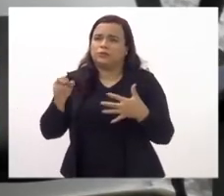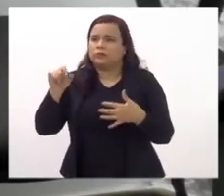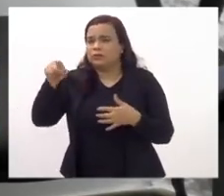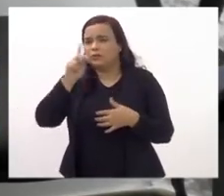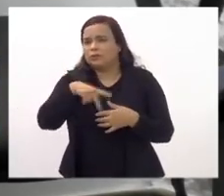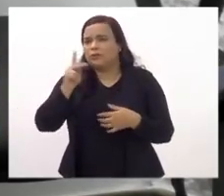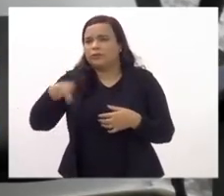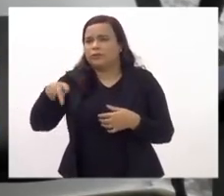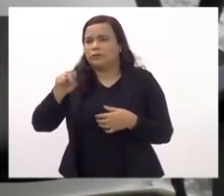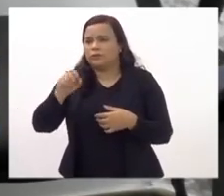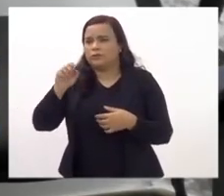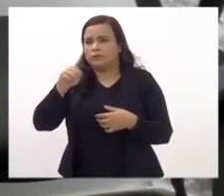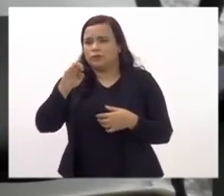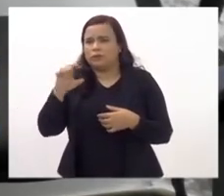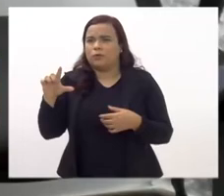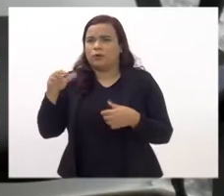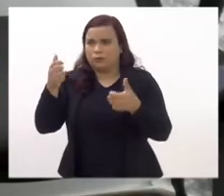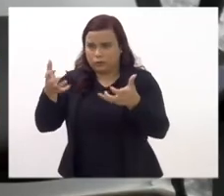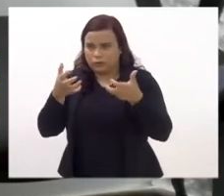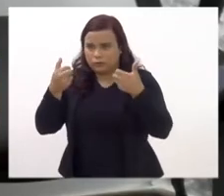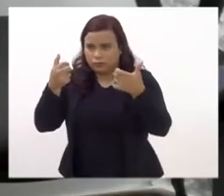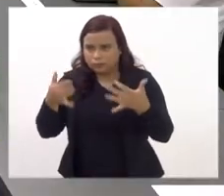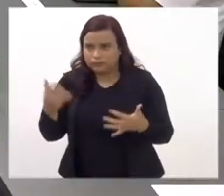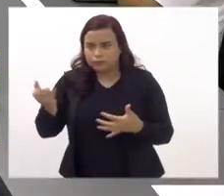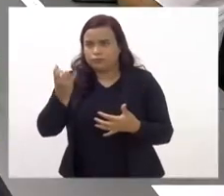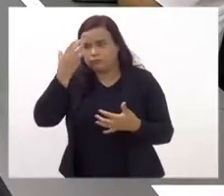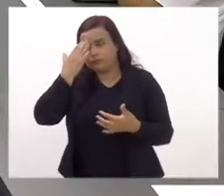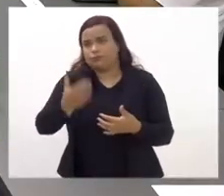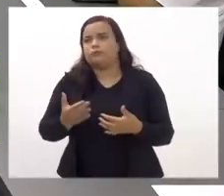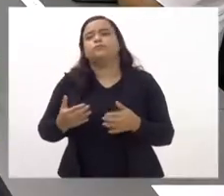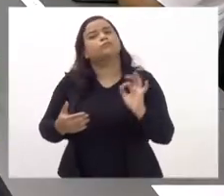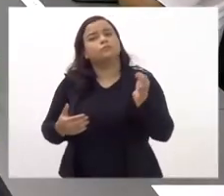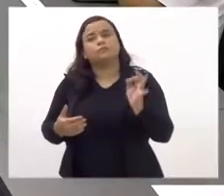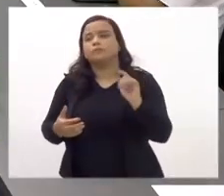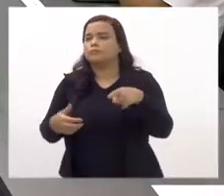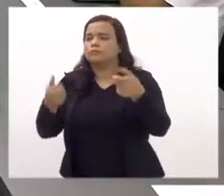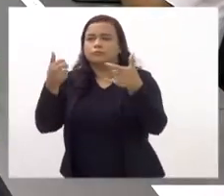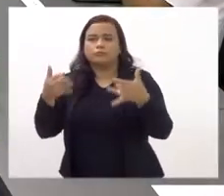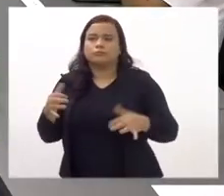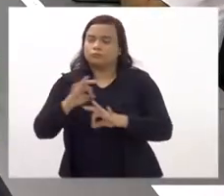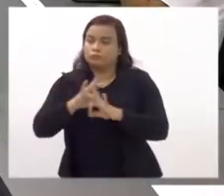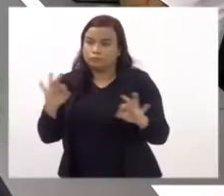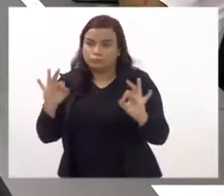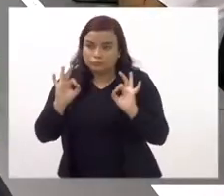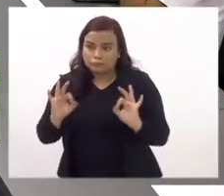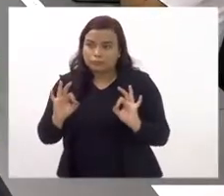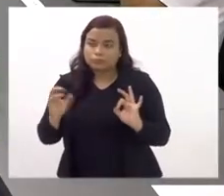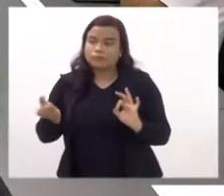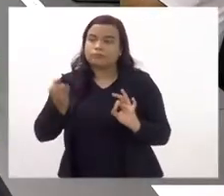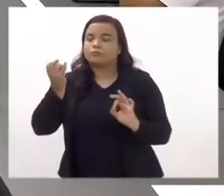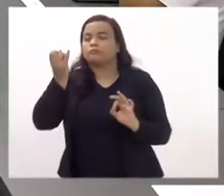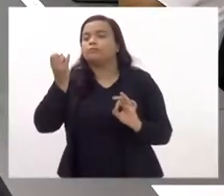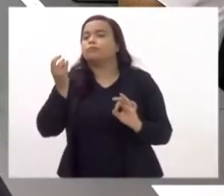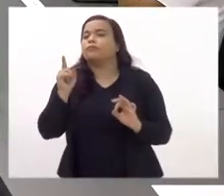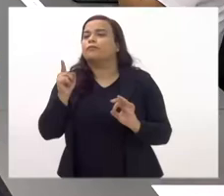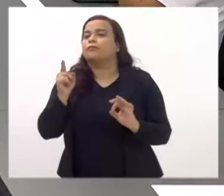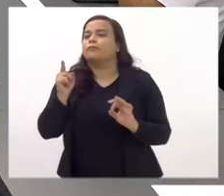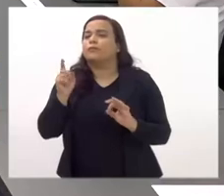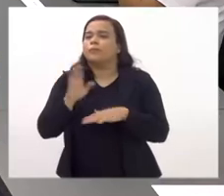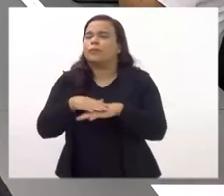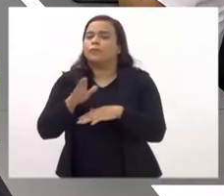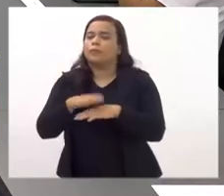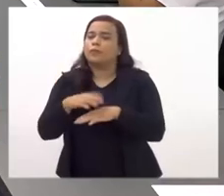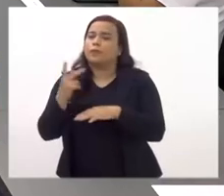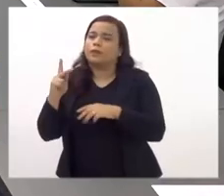eu agradeço. Não, foi muito importante esse esclarecimento da ilustríssima pró-reitora. Realmente, ela tinha